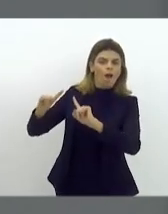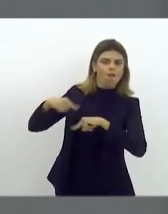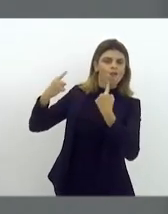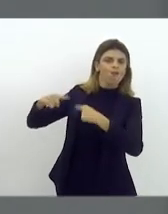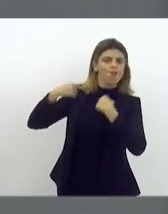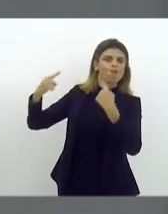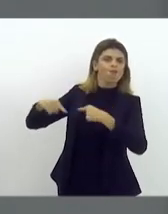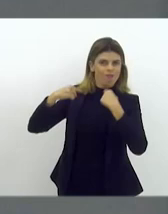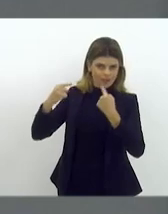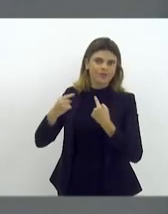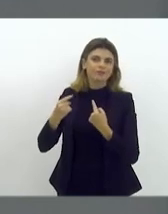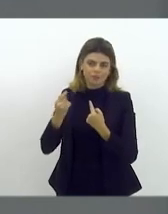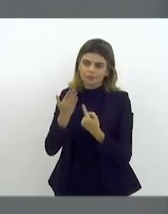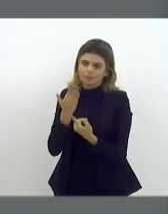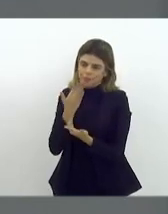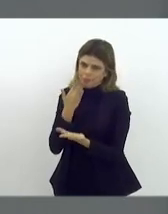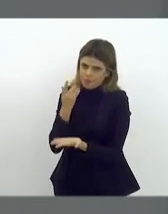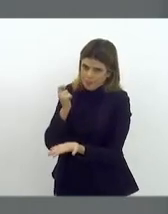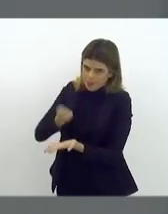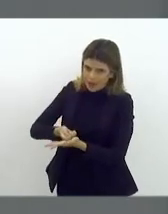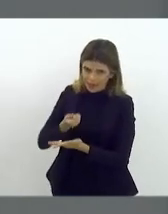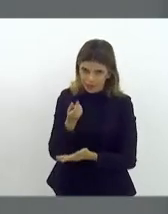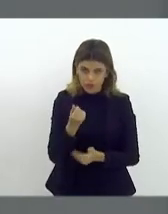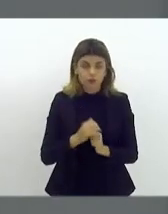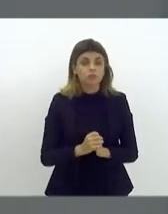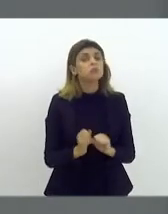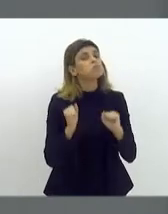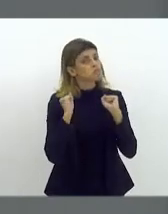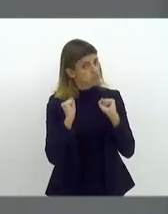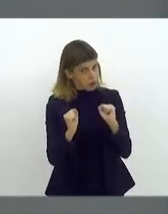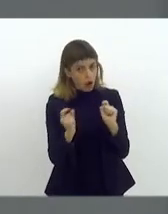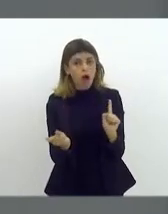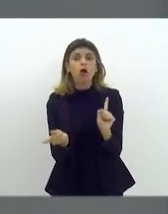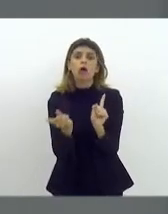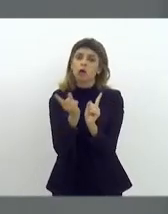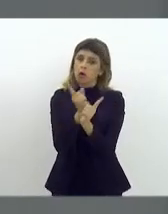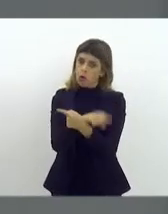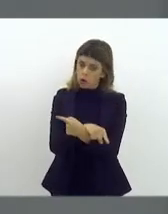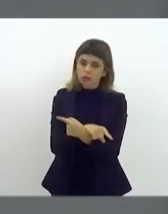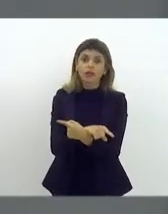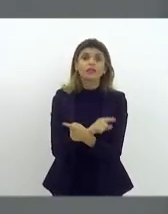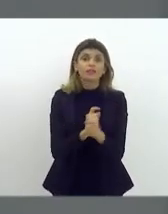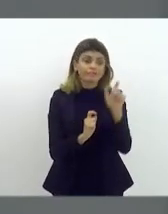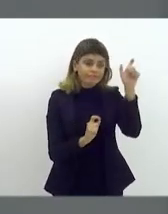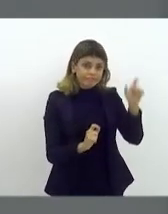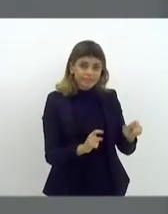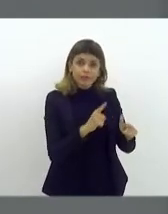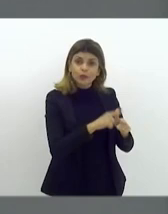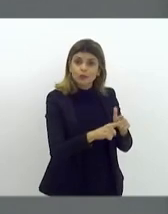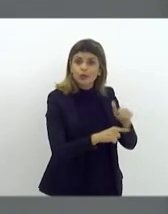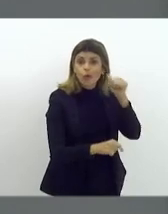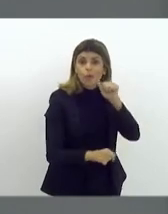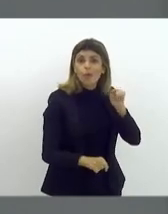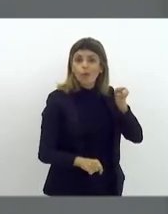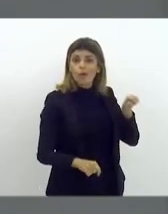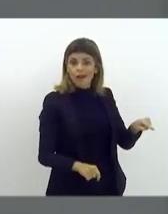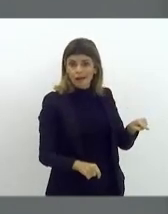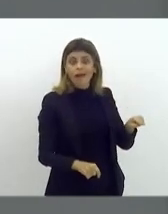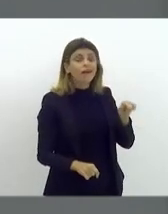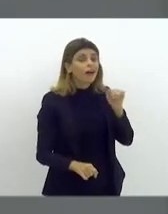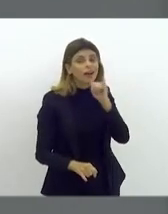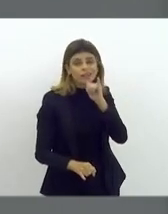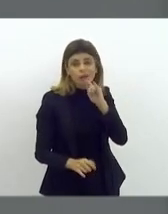E isso também pode sim se verter para uma para o quadro da mulher né então por exemplo quando a gente pensa